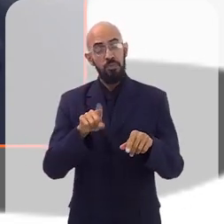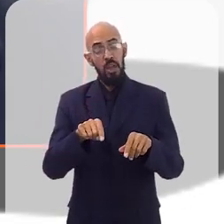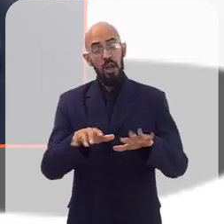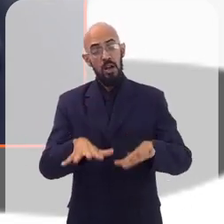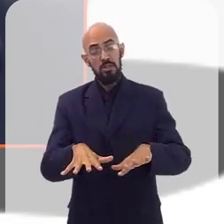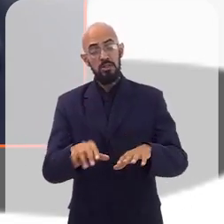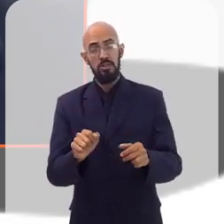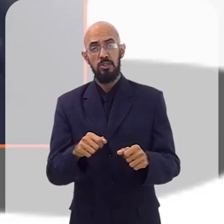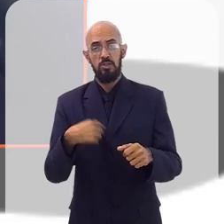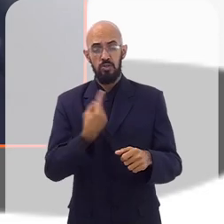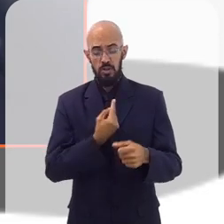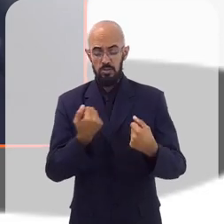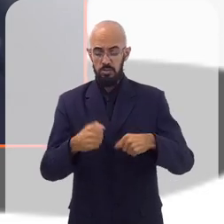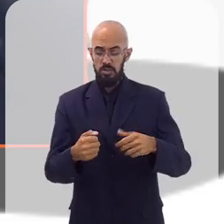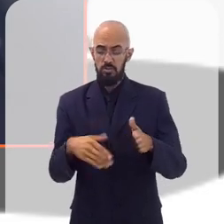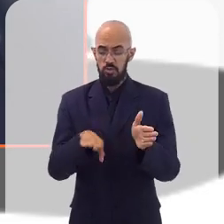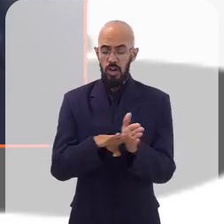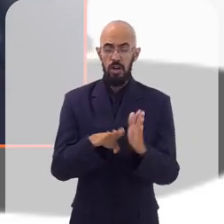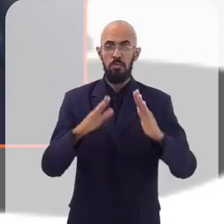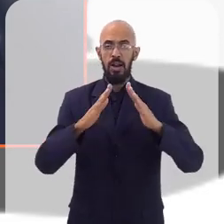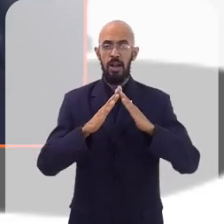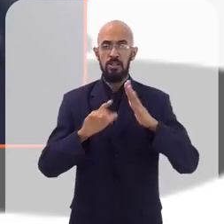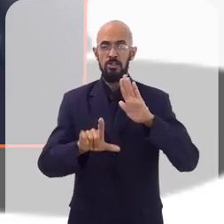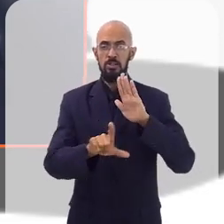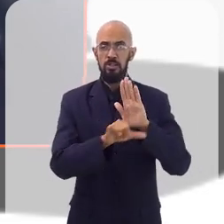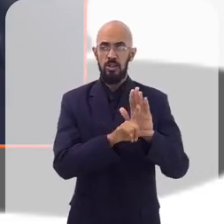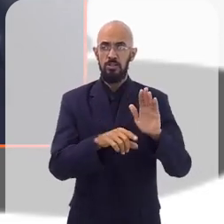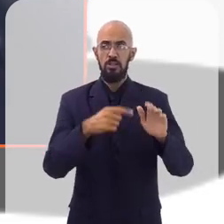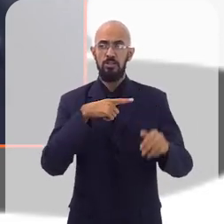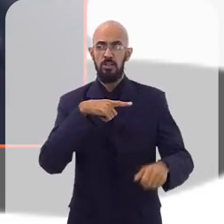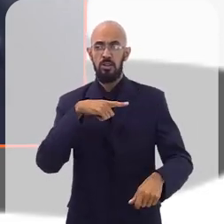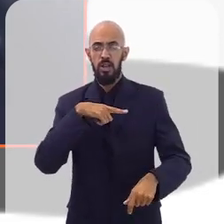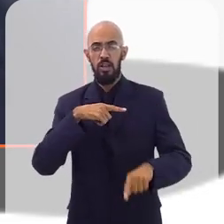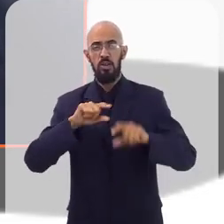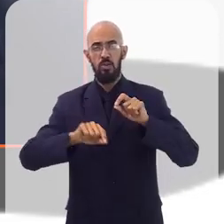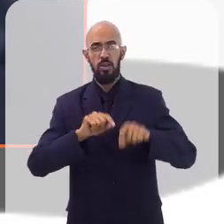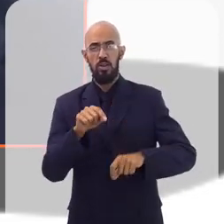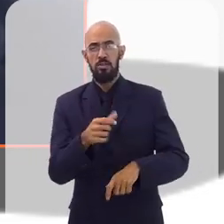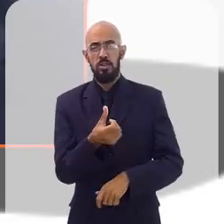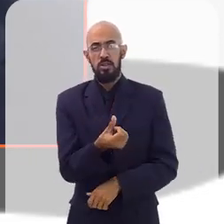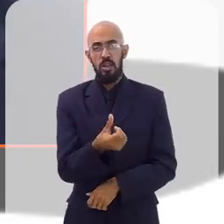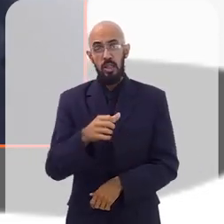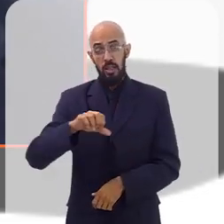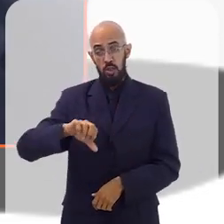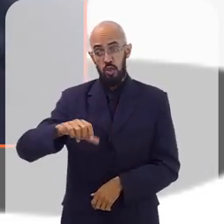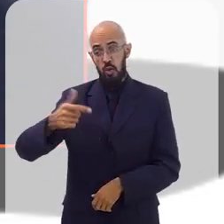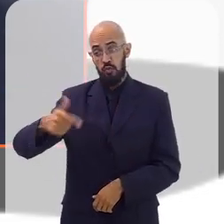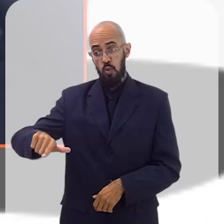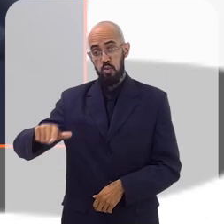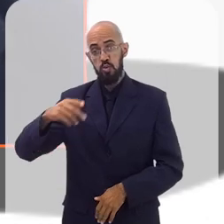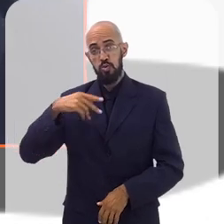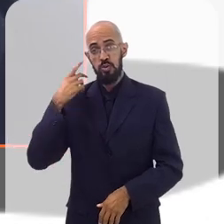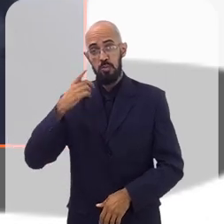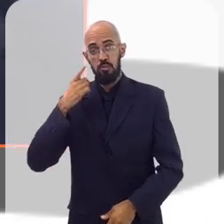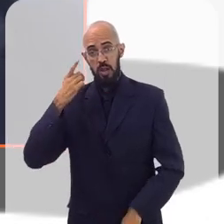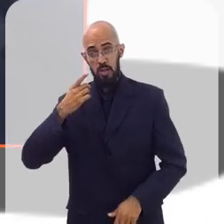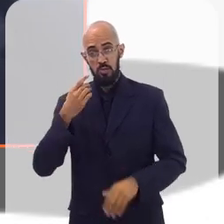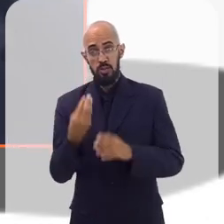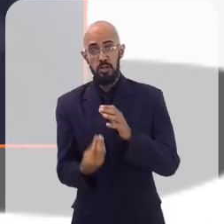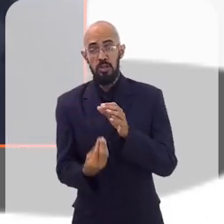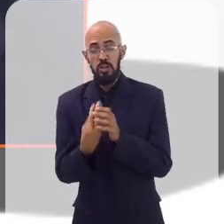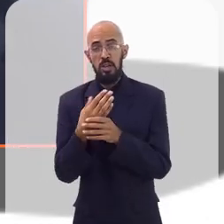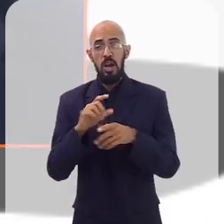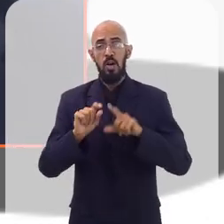político de posicionamento político e é isso a gente tem que chegar numa casa desde dativa Onde que nós temos aí